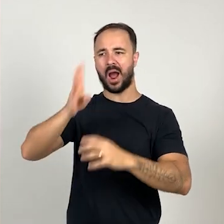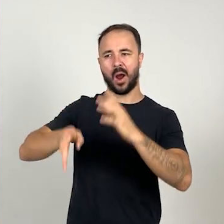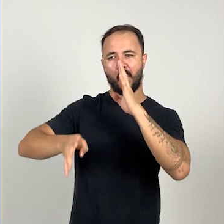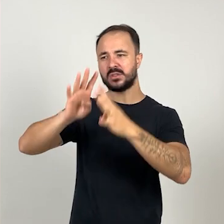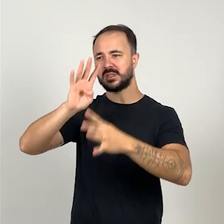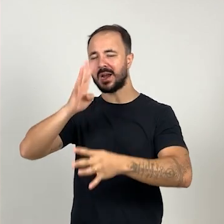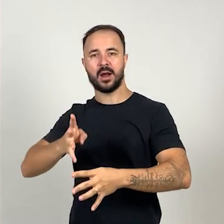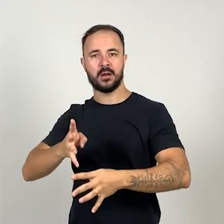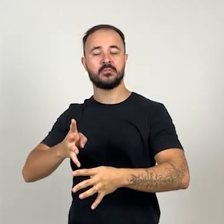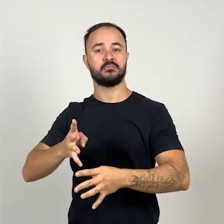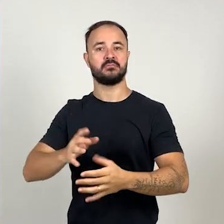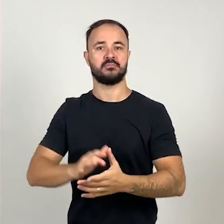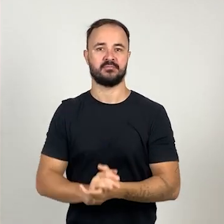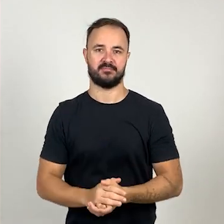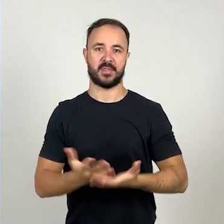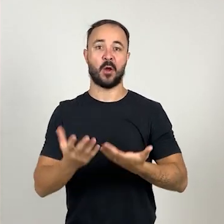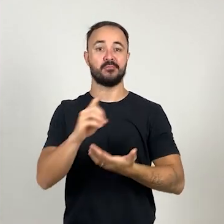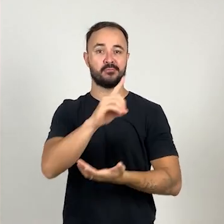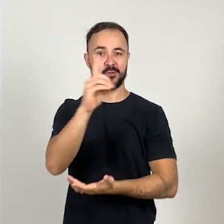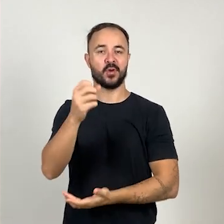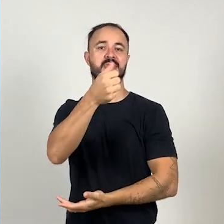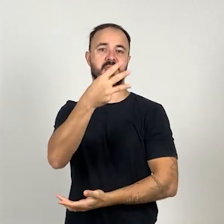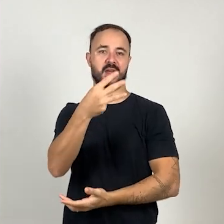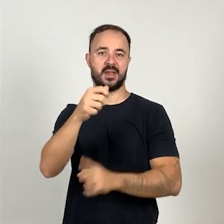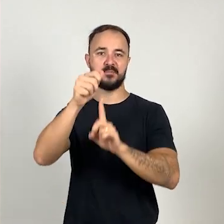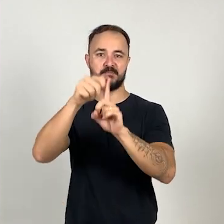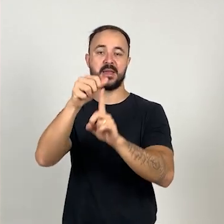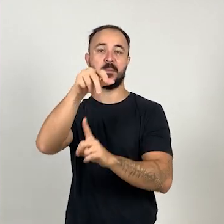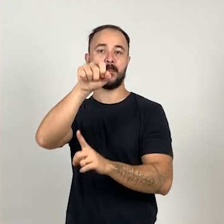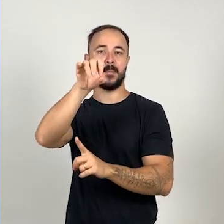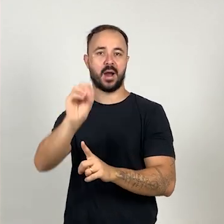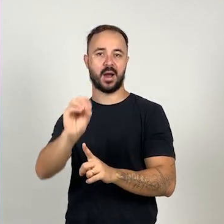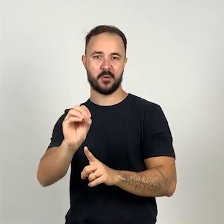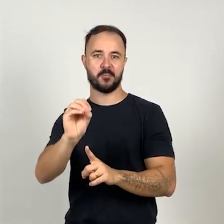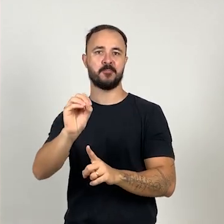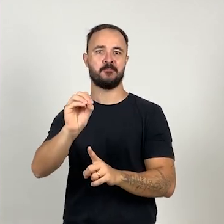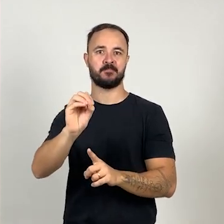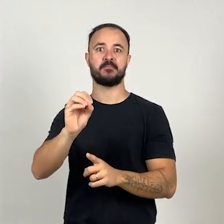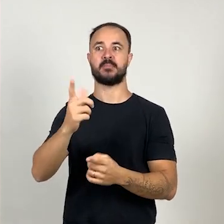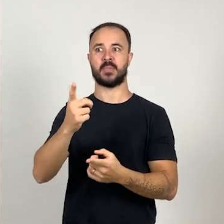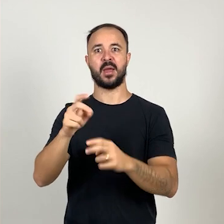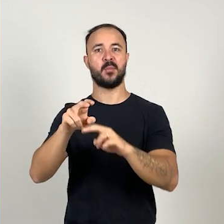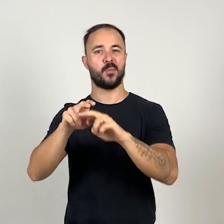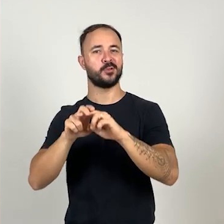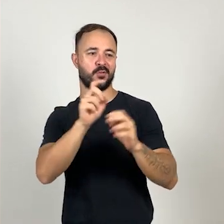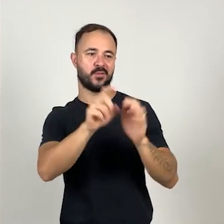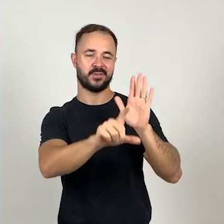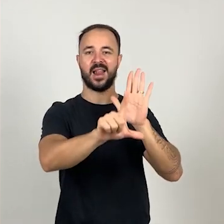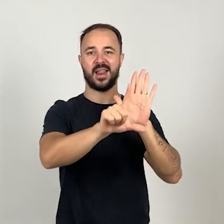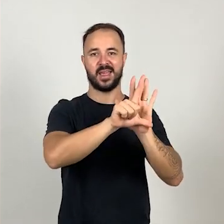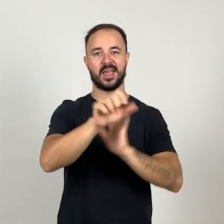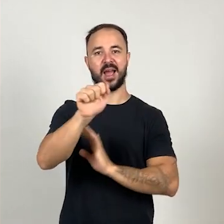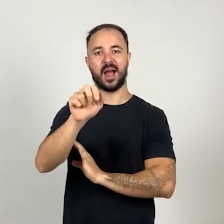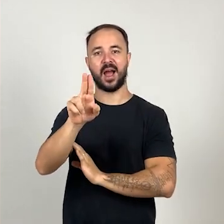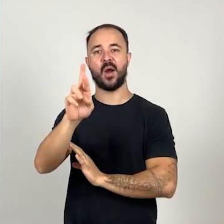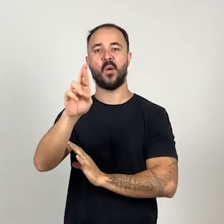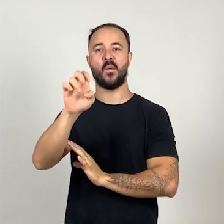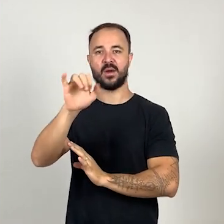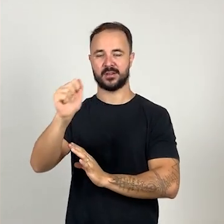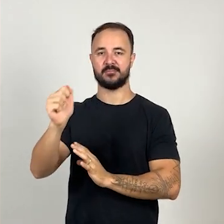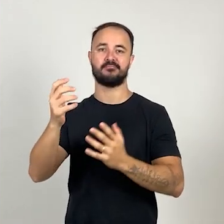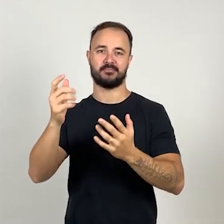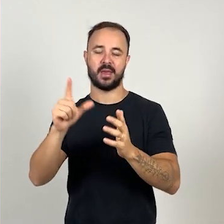racial. A data, celebrada em 13 de maio, marca a assinatura da Lei Áurea em 1888,